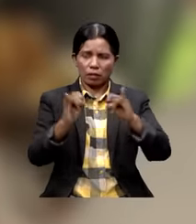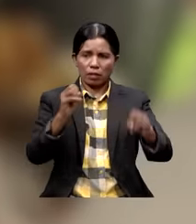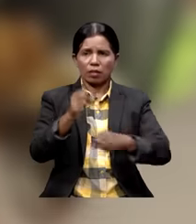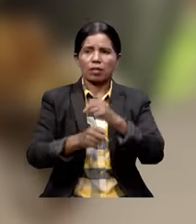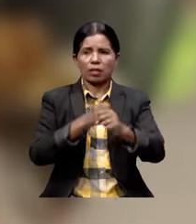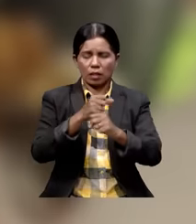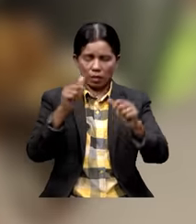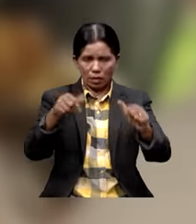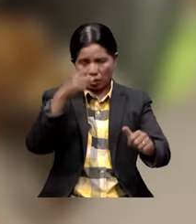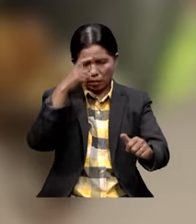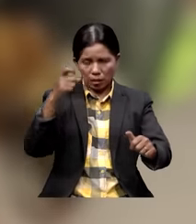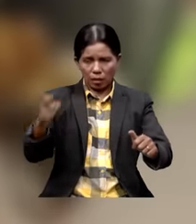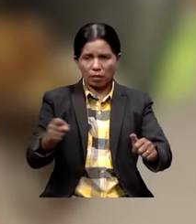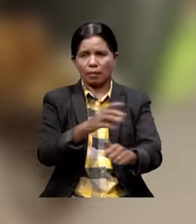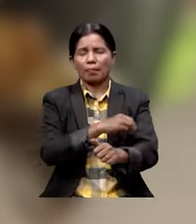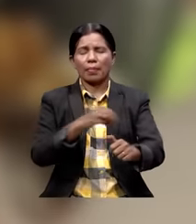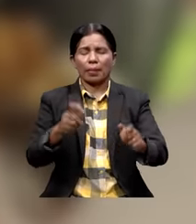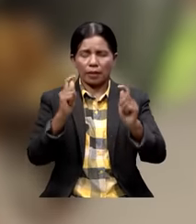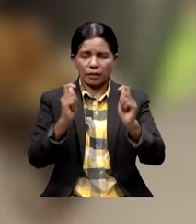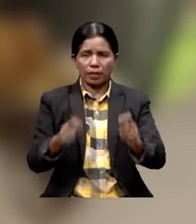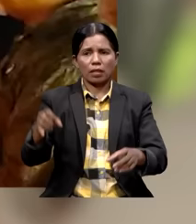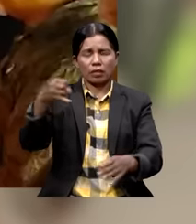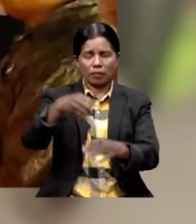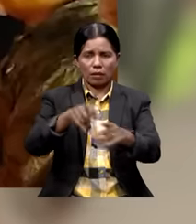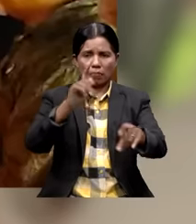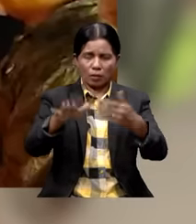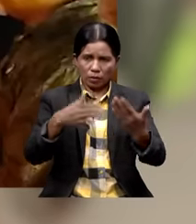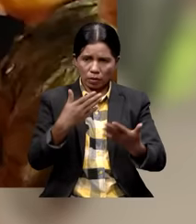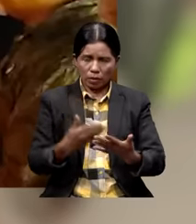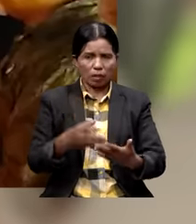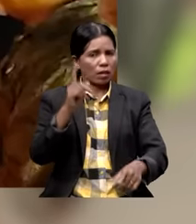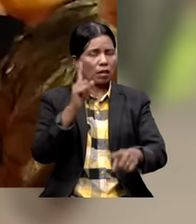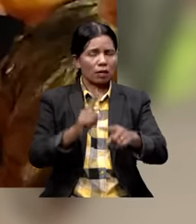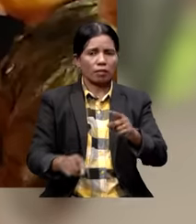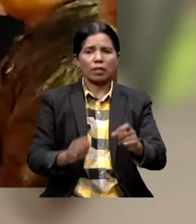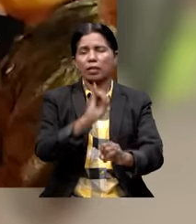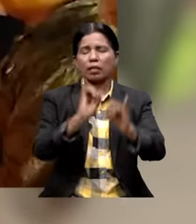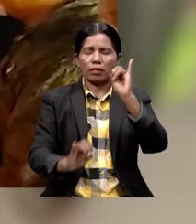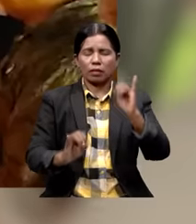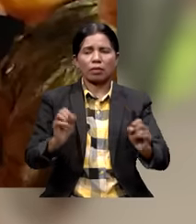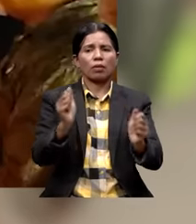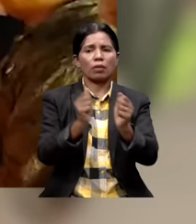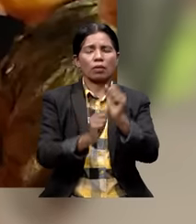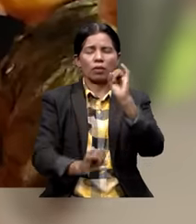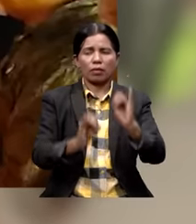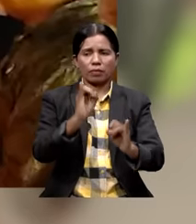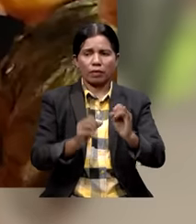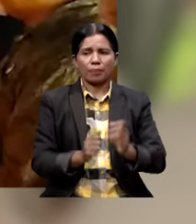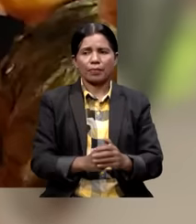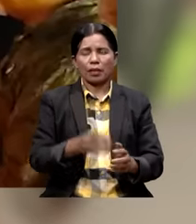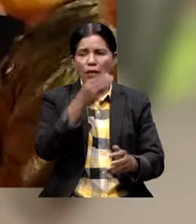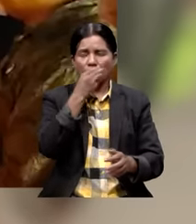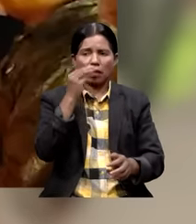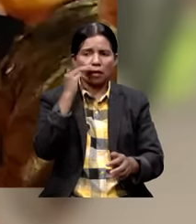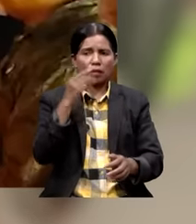Tinané, também a reconciliação tem que envolver a entidade Hotu, labele indivíduo ou indivíduo de. No Maria Alcatiri,